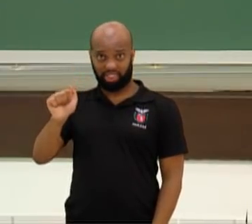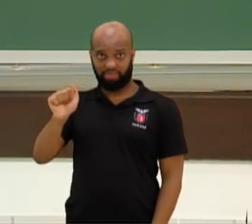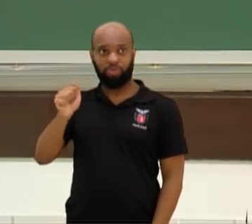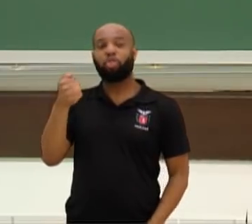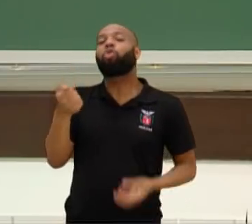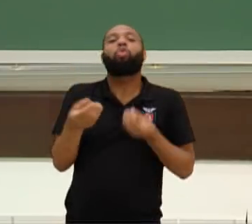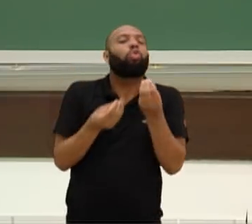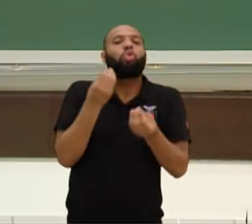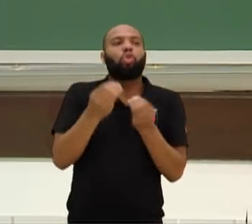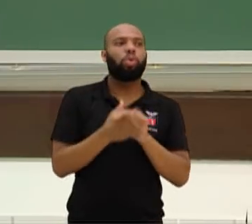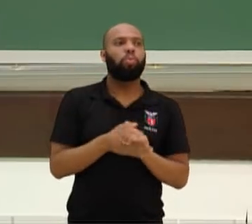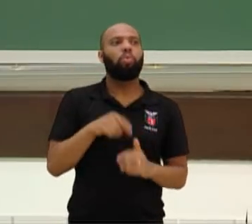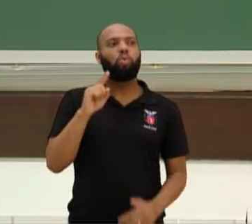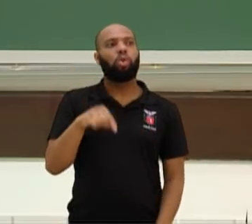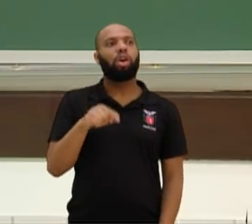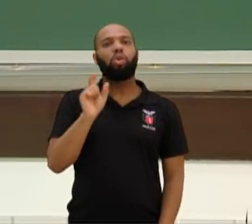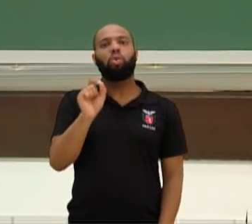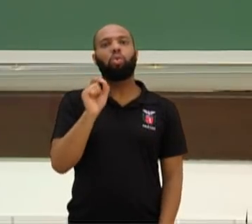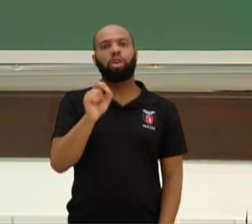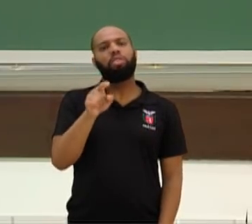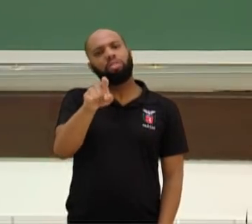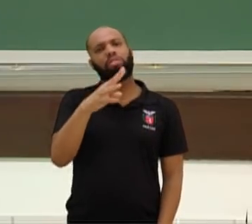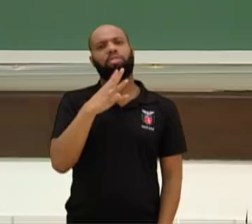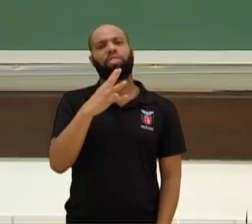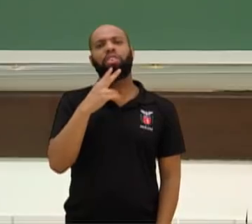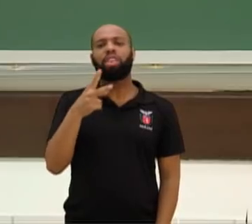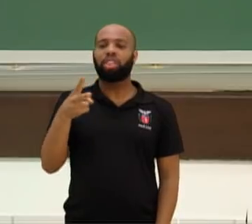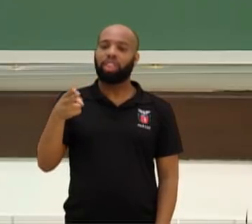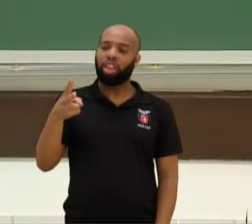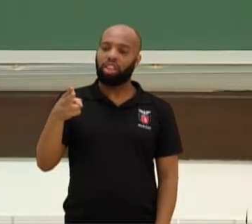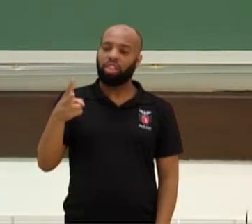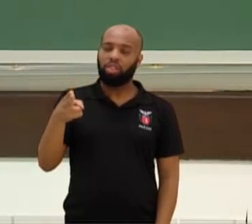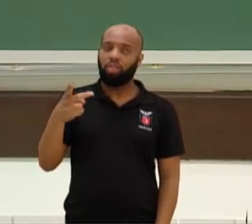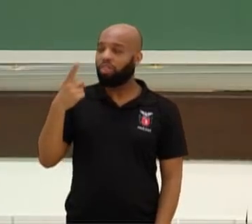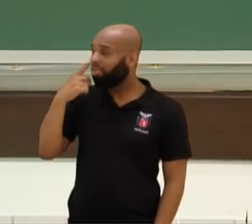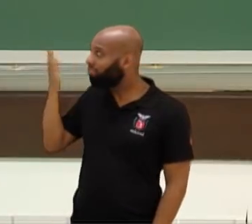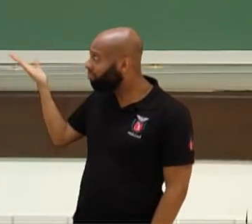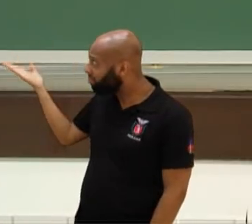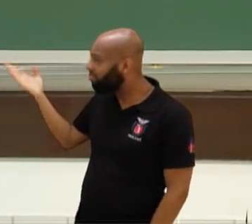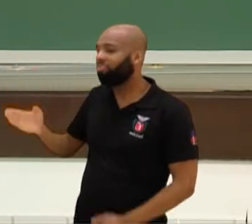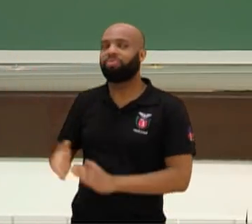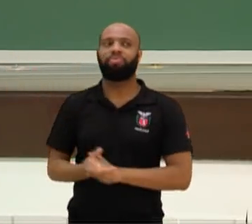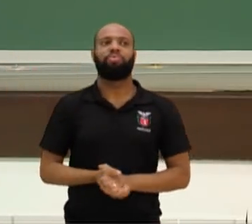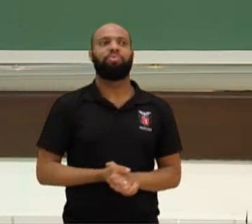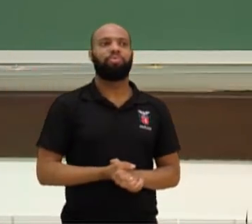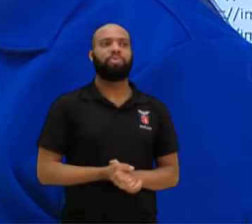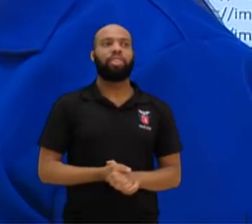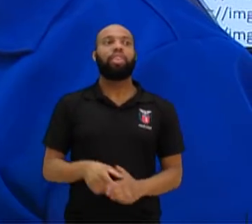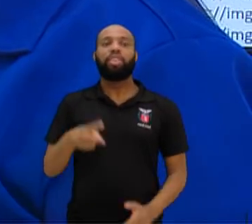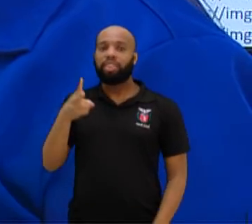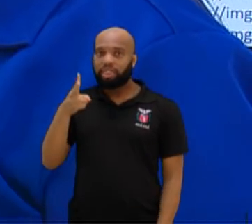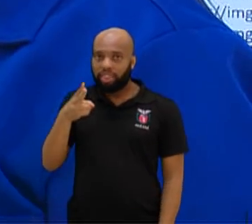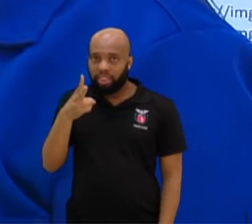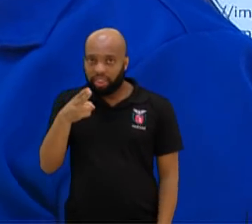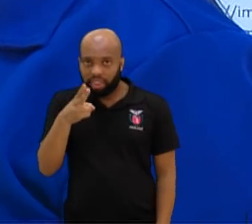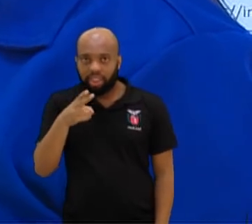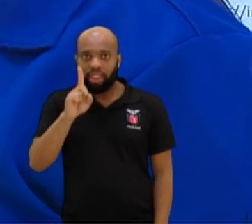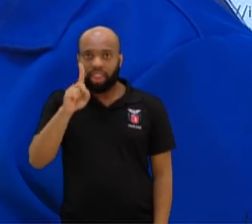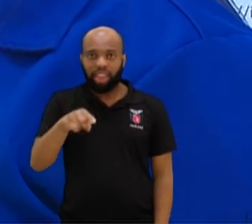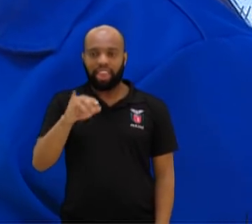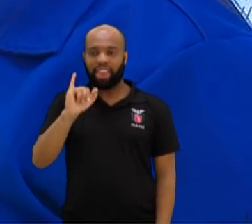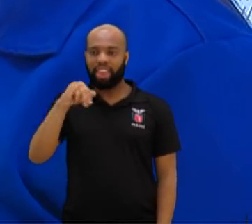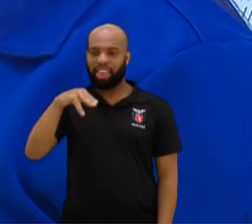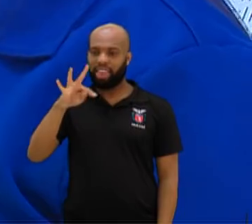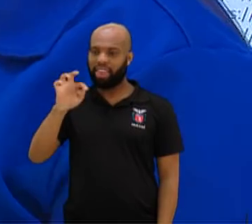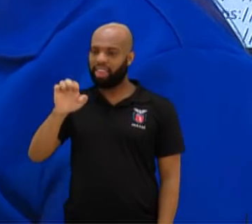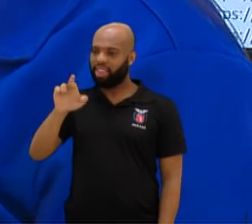interfixa é a nossa conhecida tesoura. A tesoura é uma alavanca interfixa. E quais são